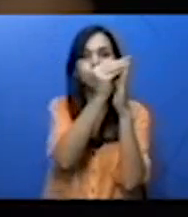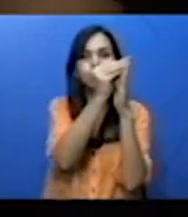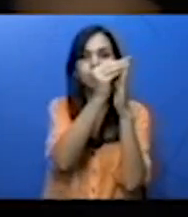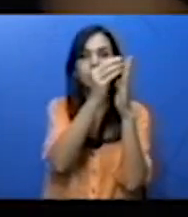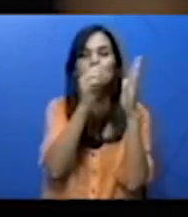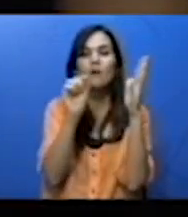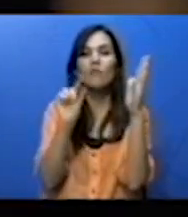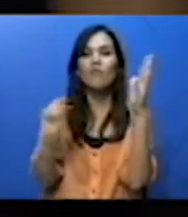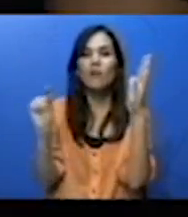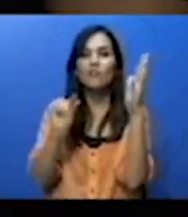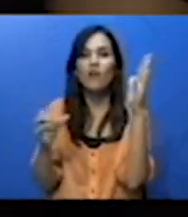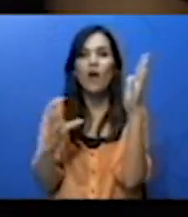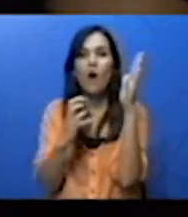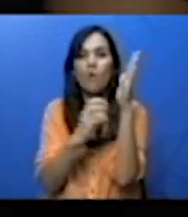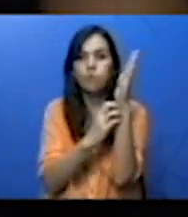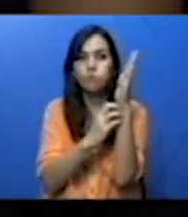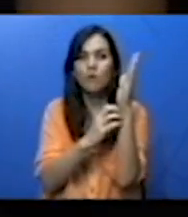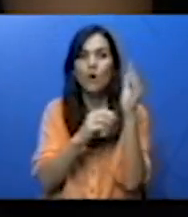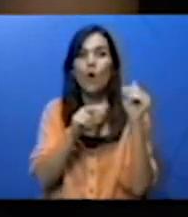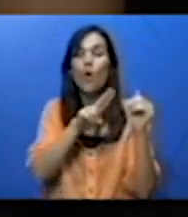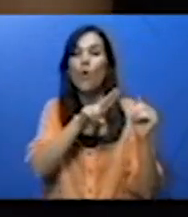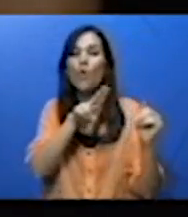de versos chamamos de